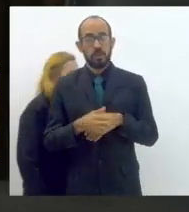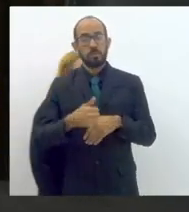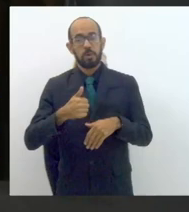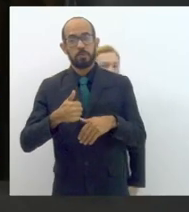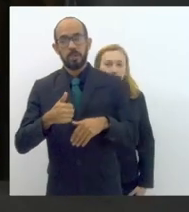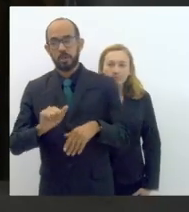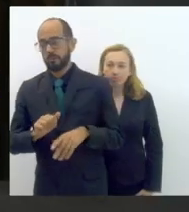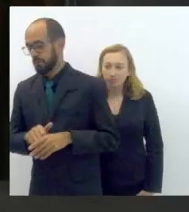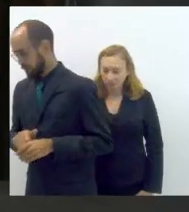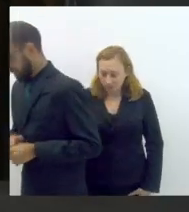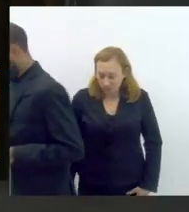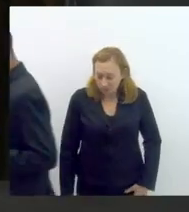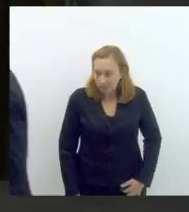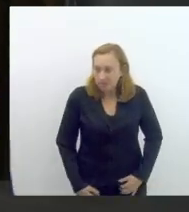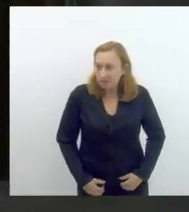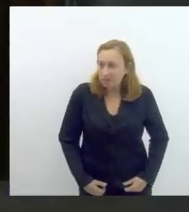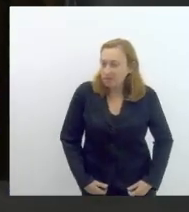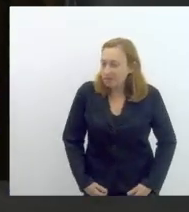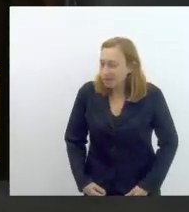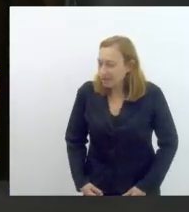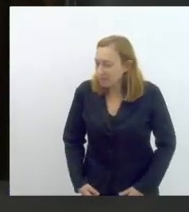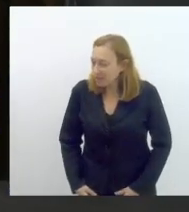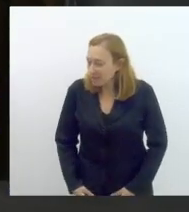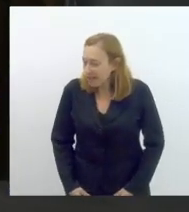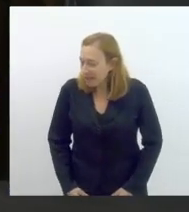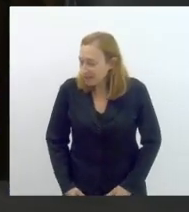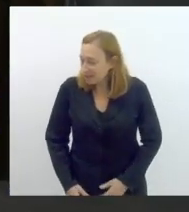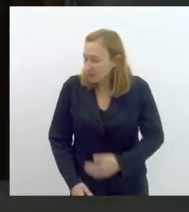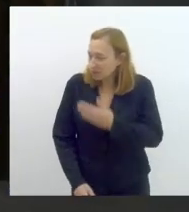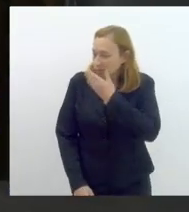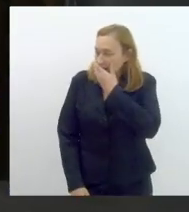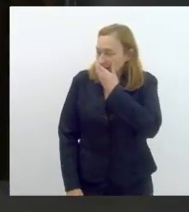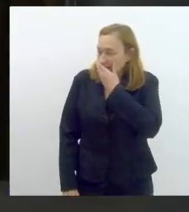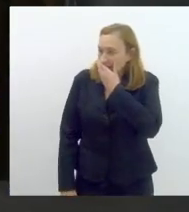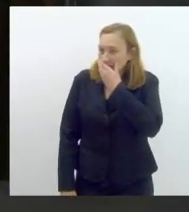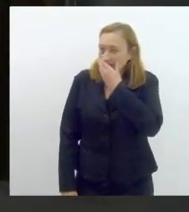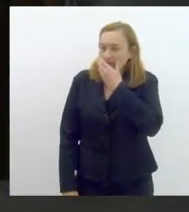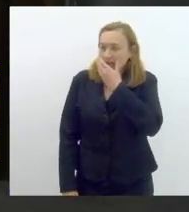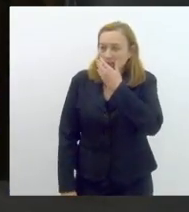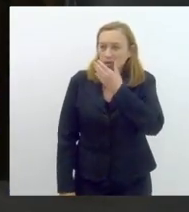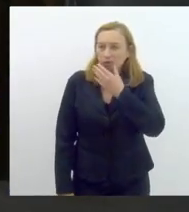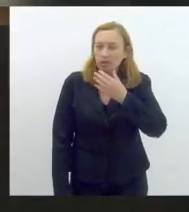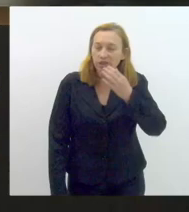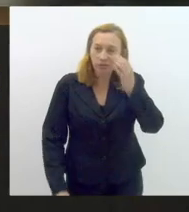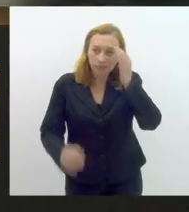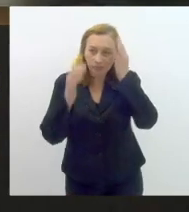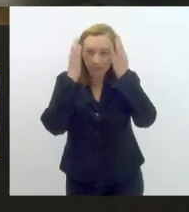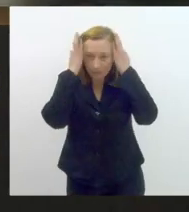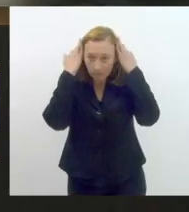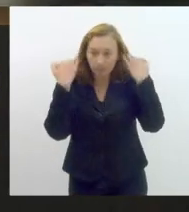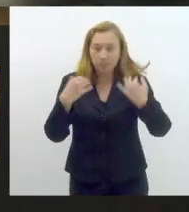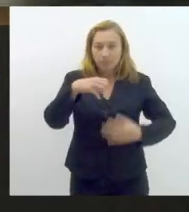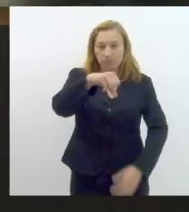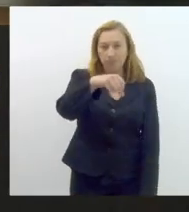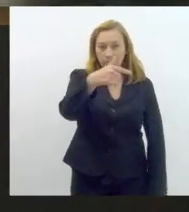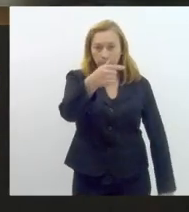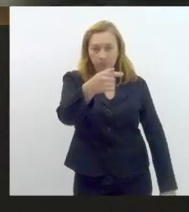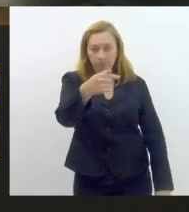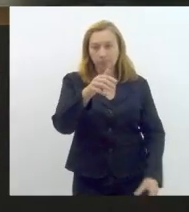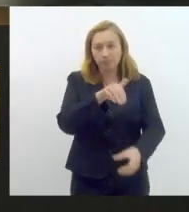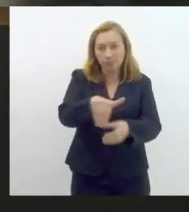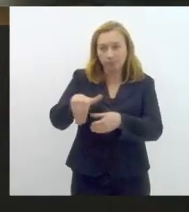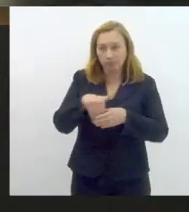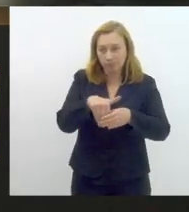disputei, Dani, foi para prefeito de Paracambi, no ano de 96. Perdi a eleição por 97 votos,